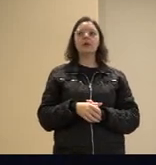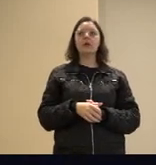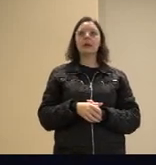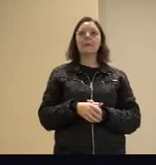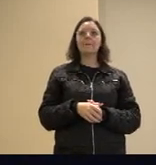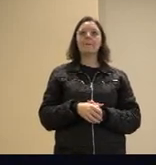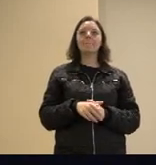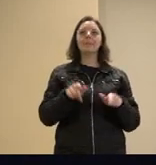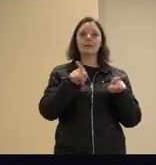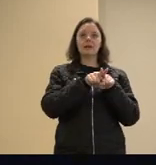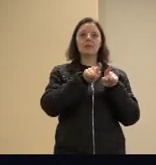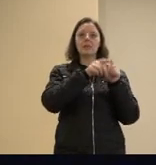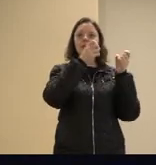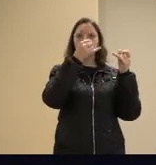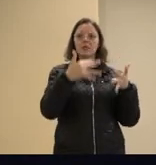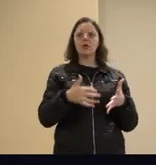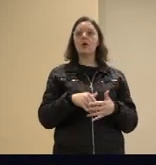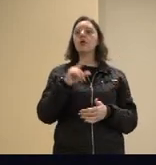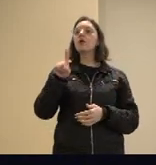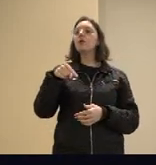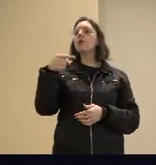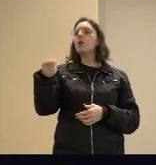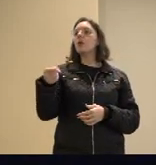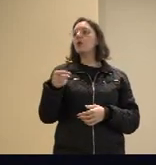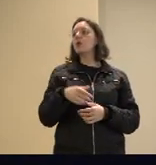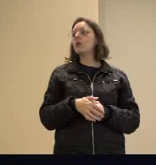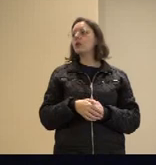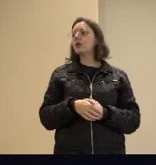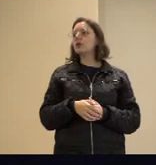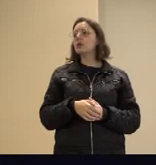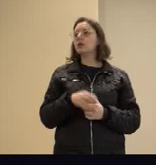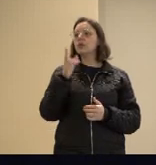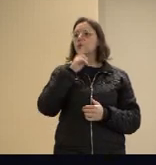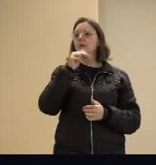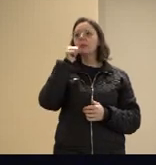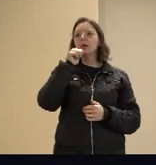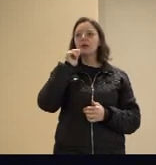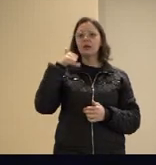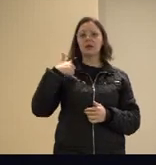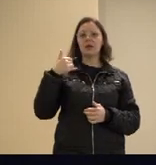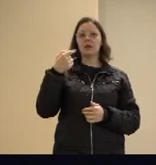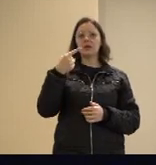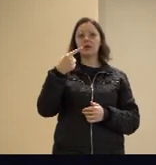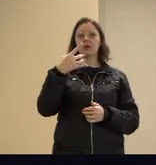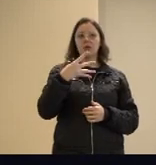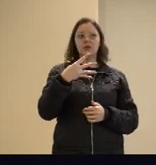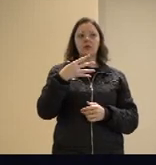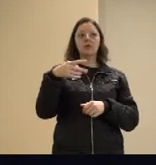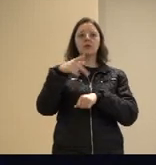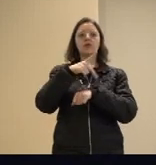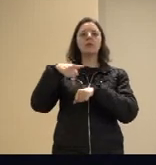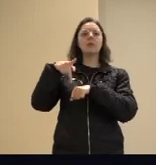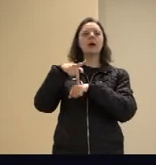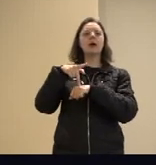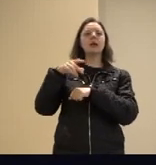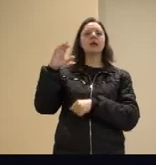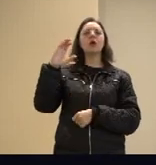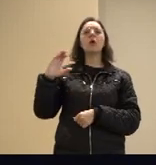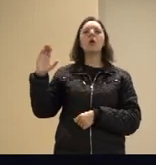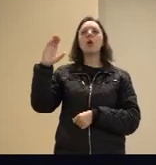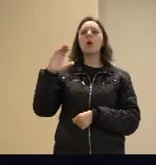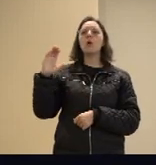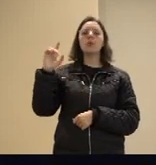Que também declarou. E outro caso que recente, igual, menina de 14 anos, colombiana, se não me engano, ou não